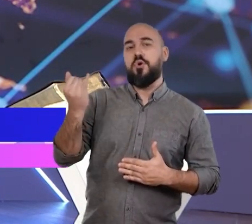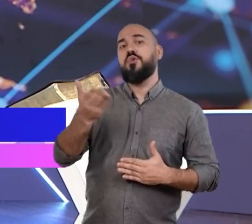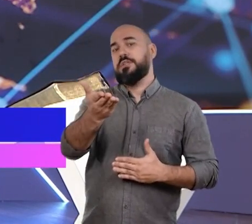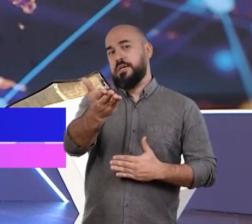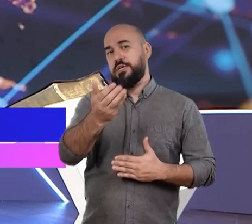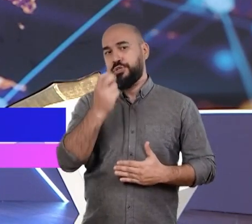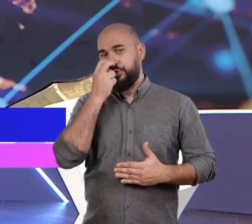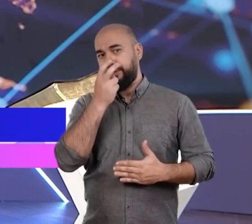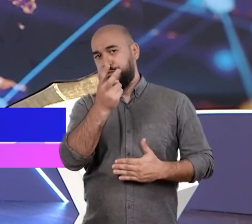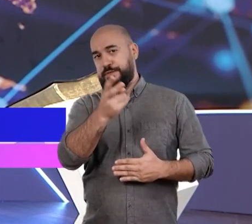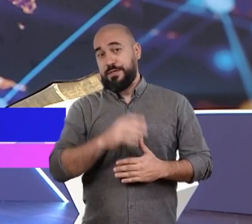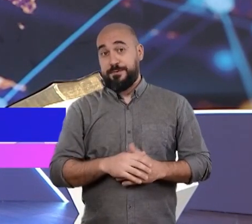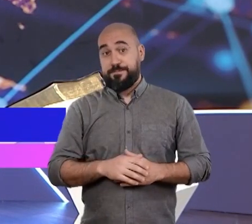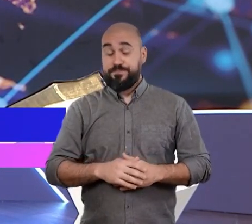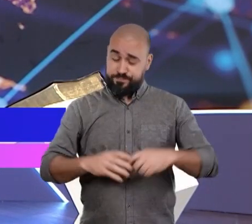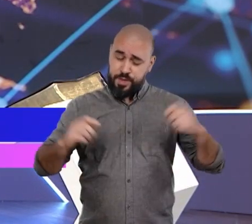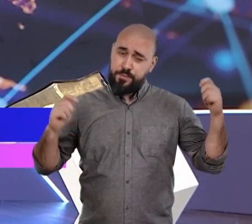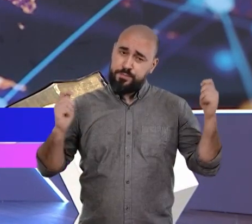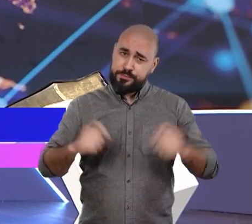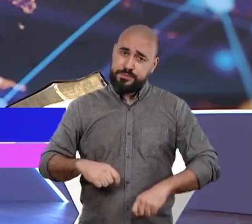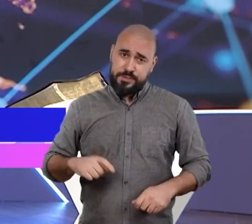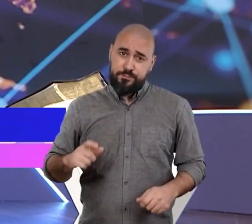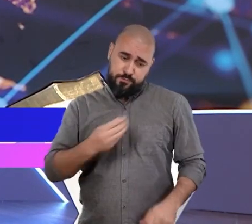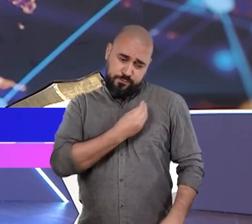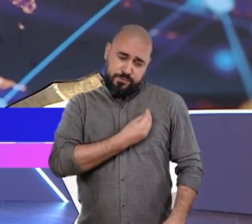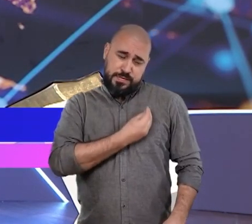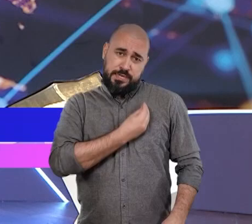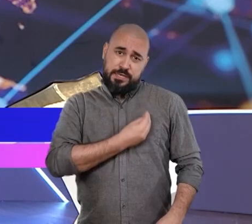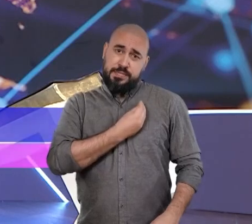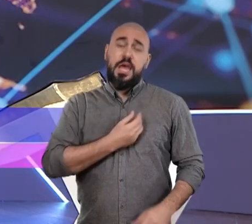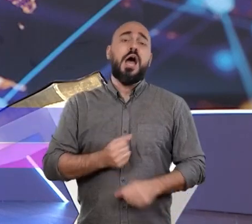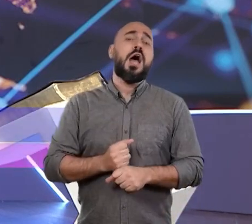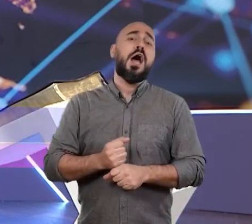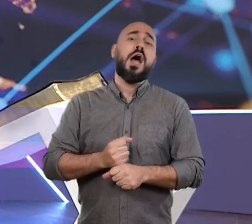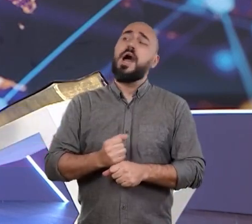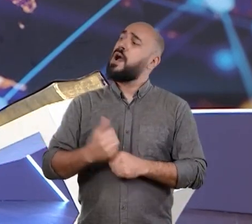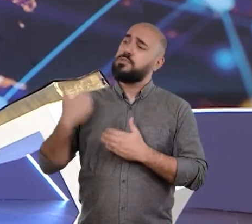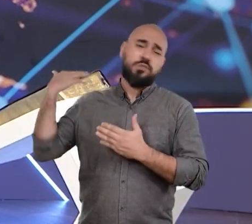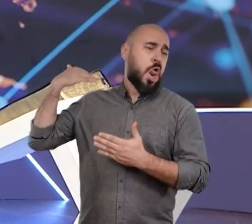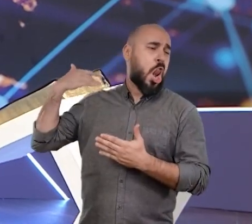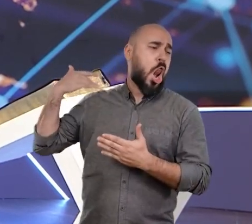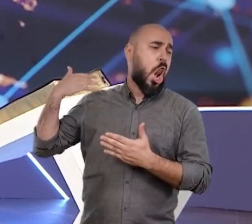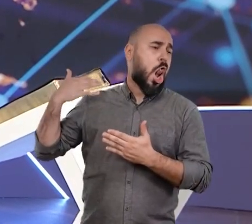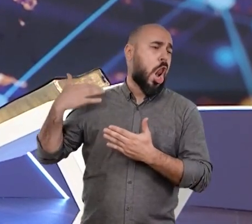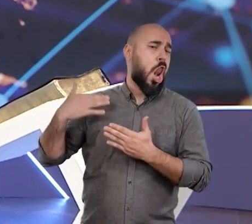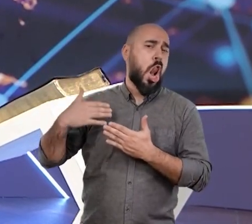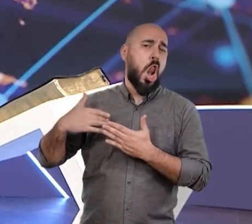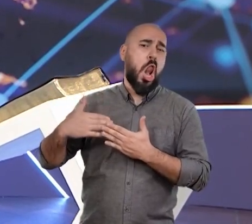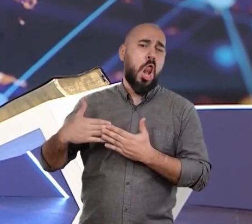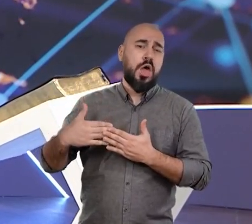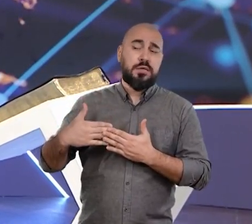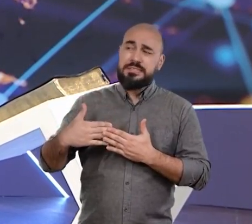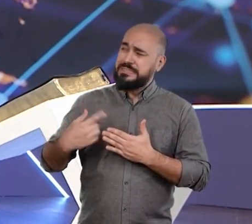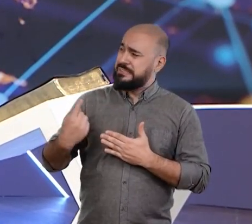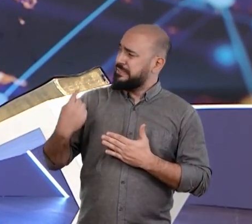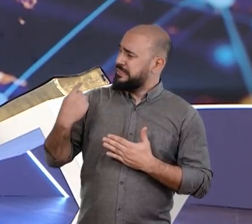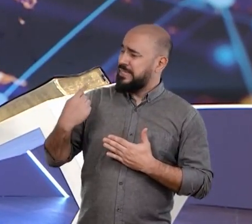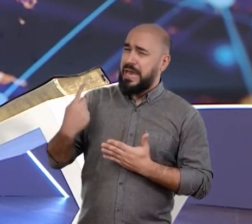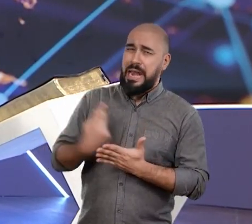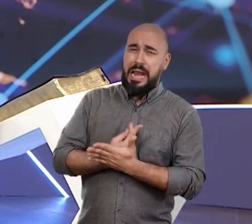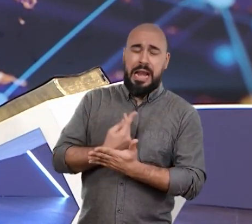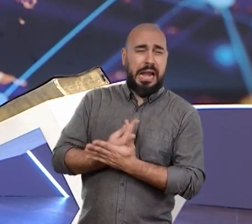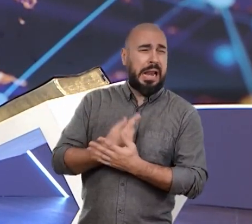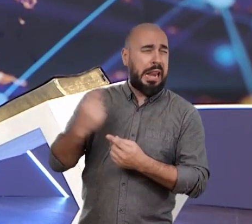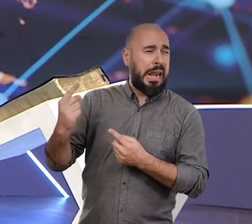possível recomeçar a vida, mesmo já tendo muitos anos de vida. Porque esta é